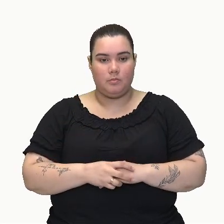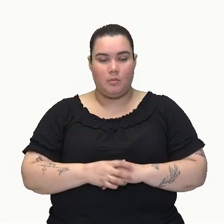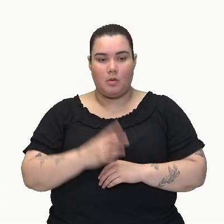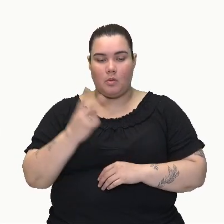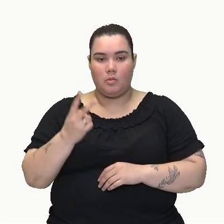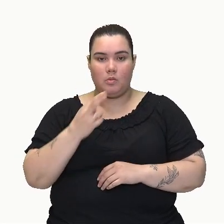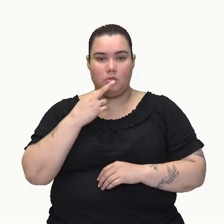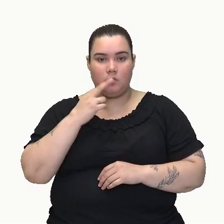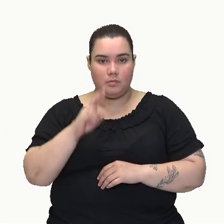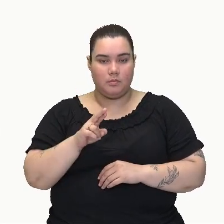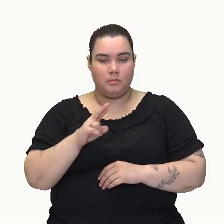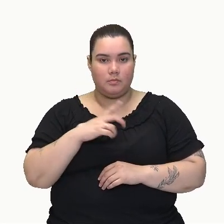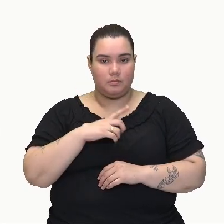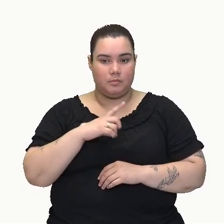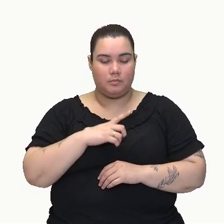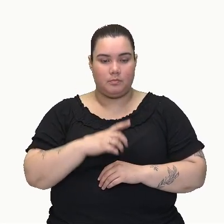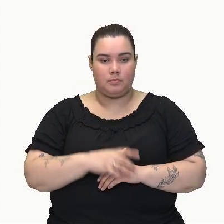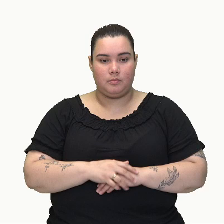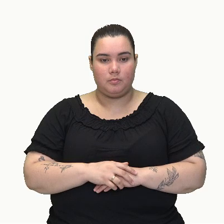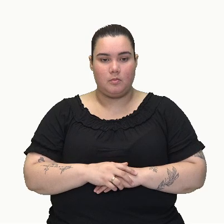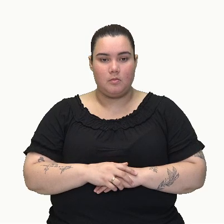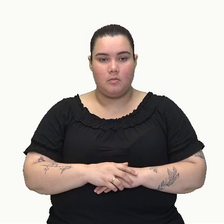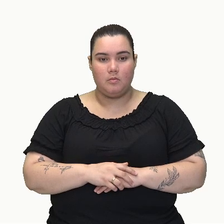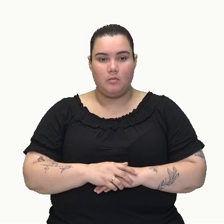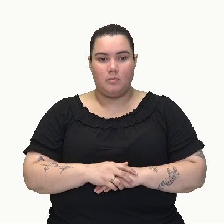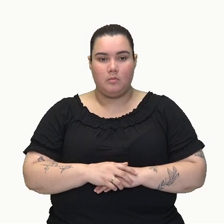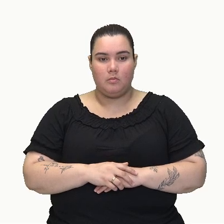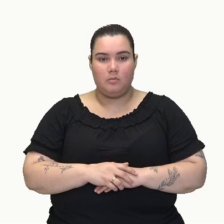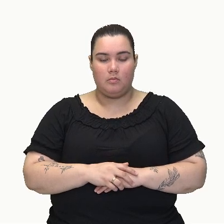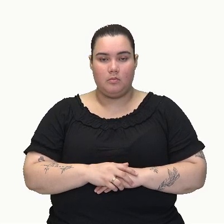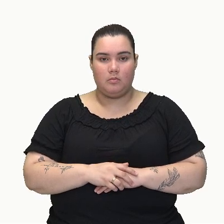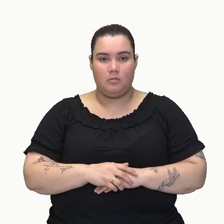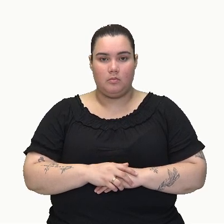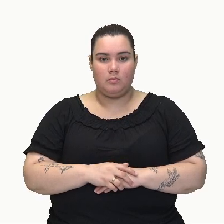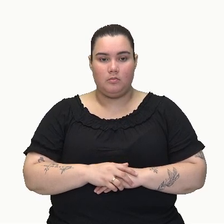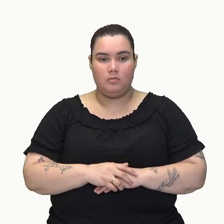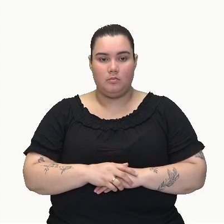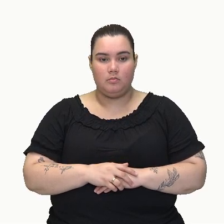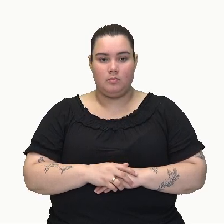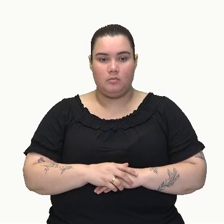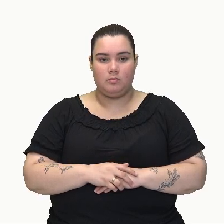vamos entender dessa forma. Ok? E aí, claro, né?